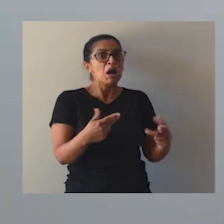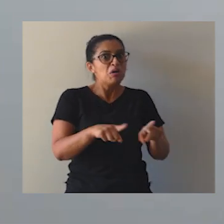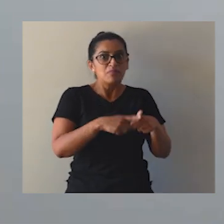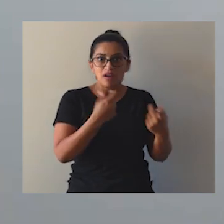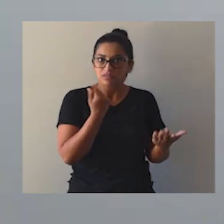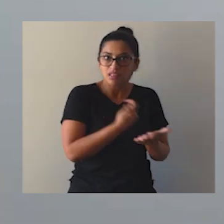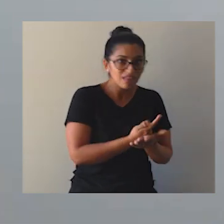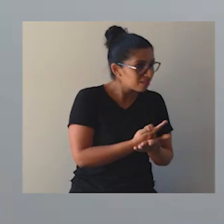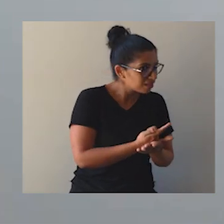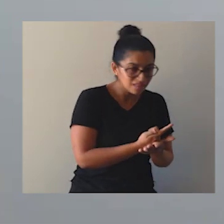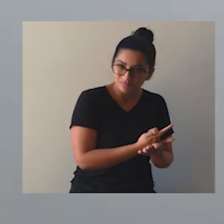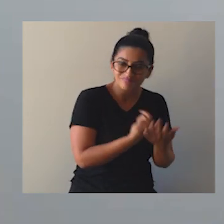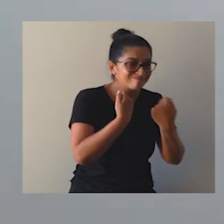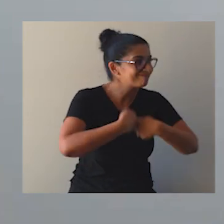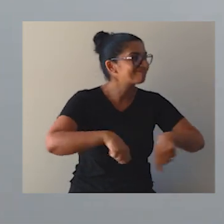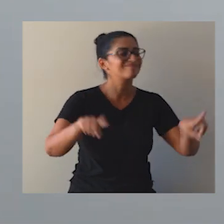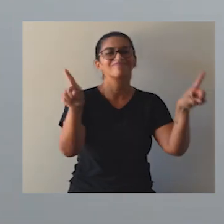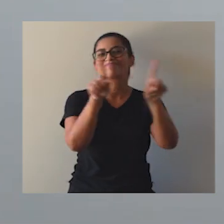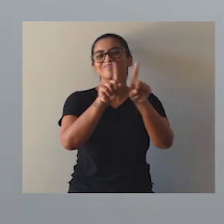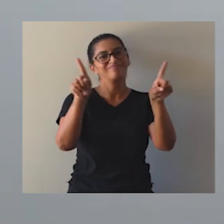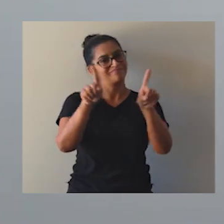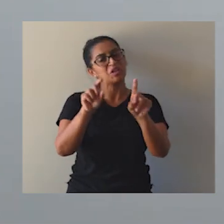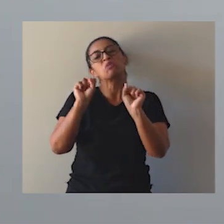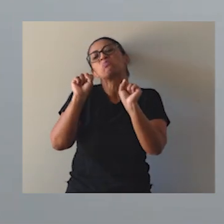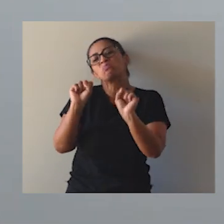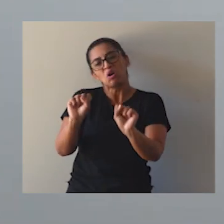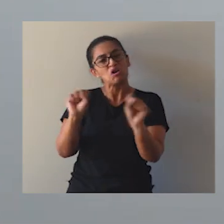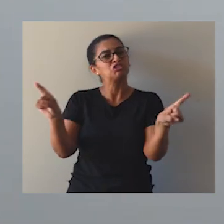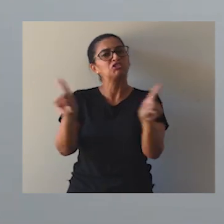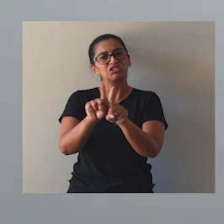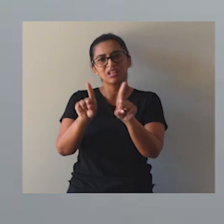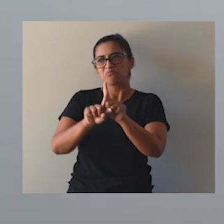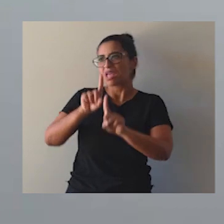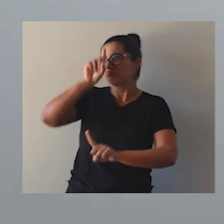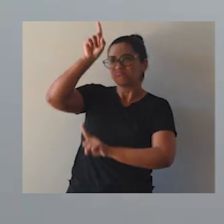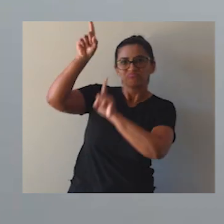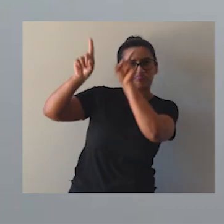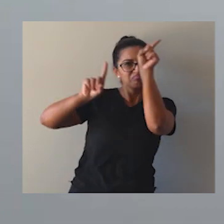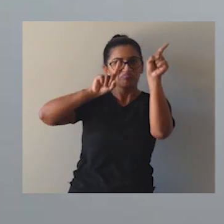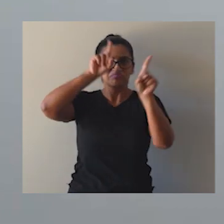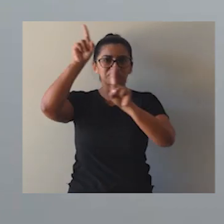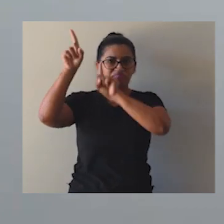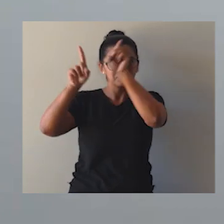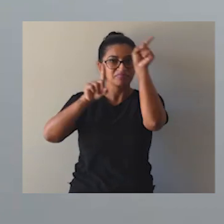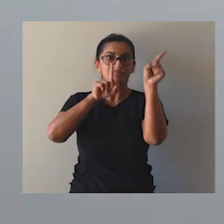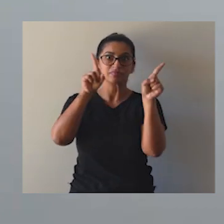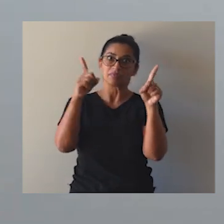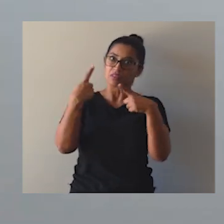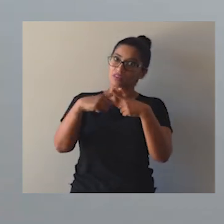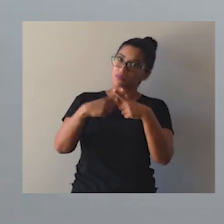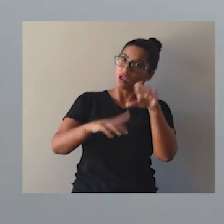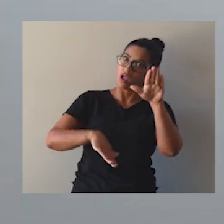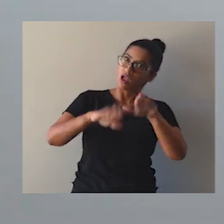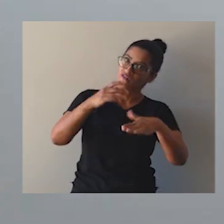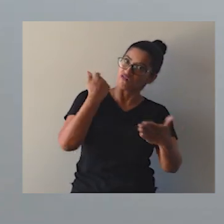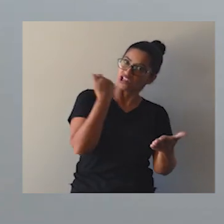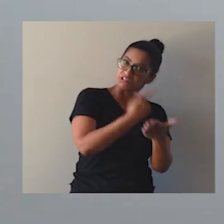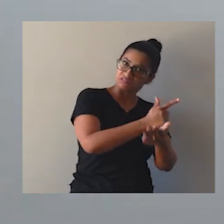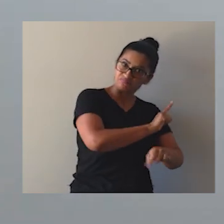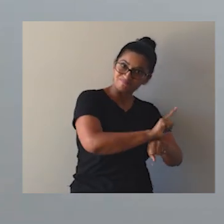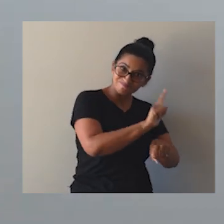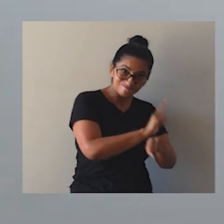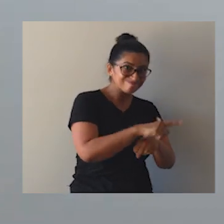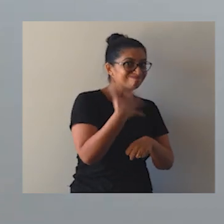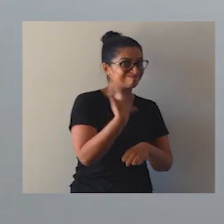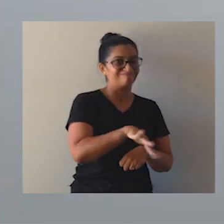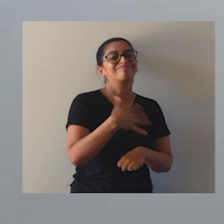você só comprar, porque material para deficiente visual é muito caro. Então, você pode confeccionar. A maioria dos materiais que a Vânia